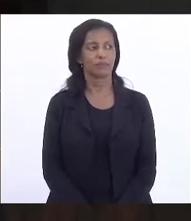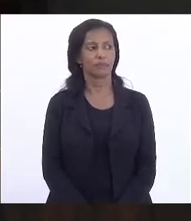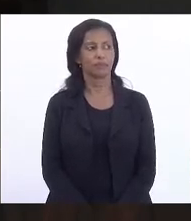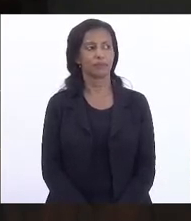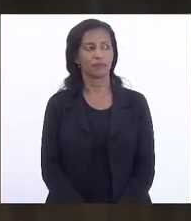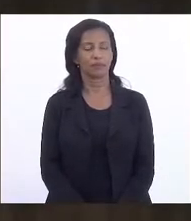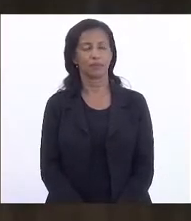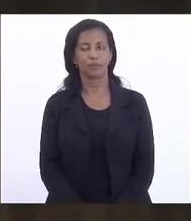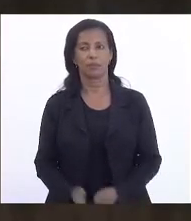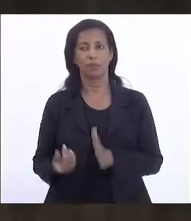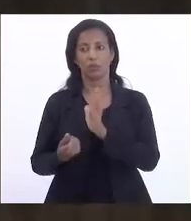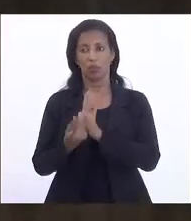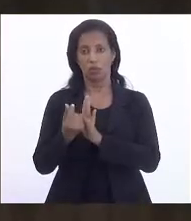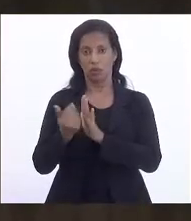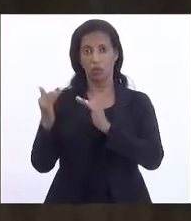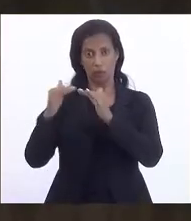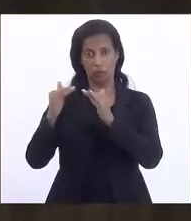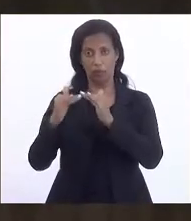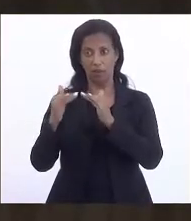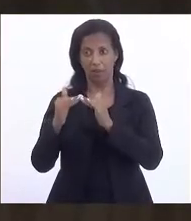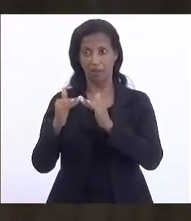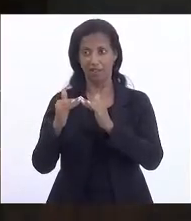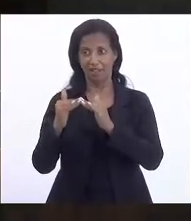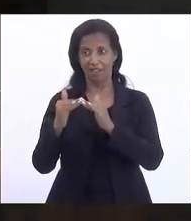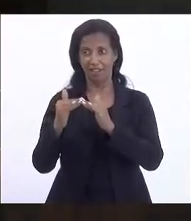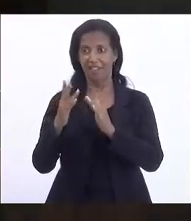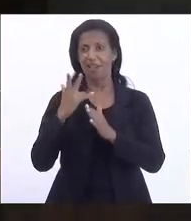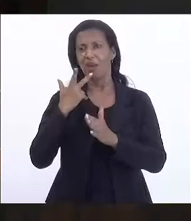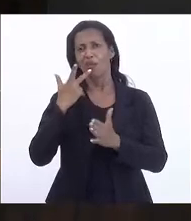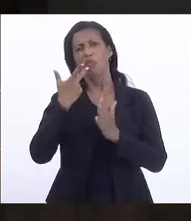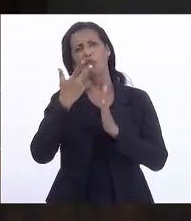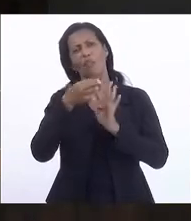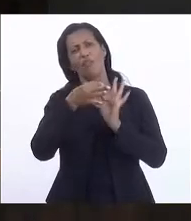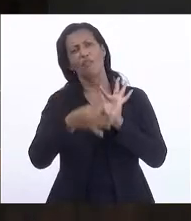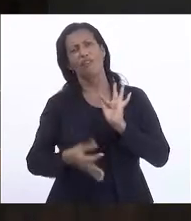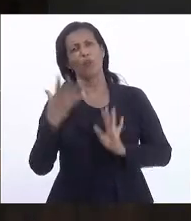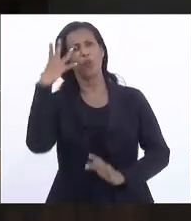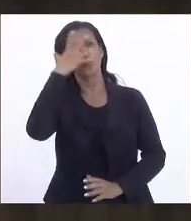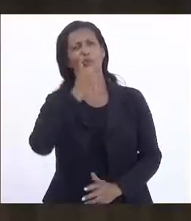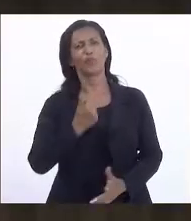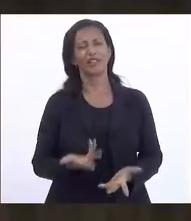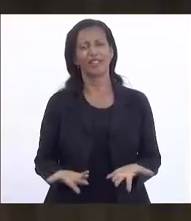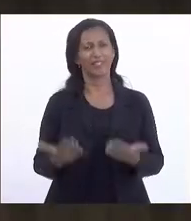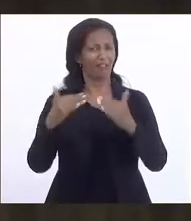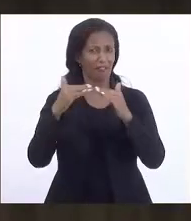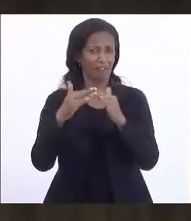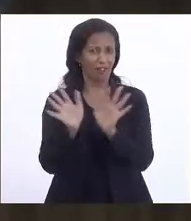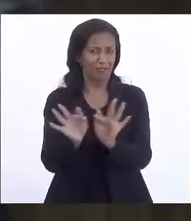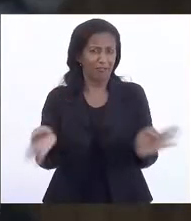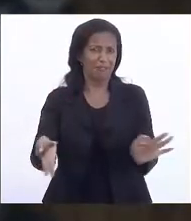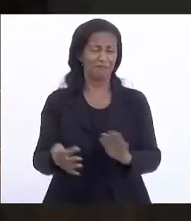Orçamento favorável. Está em dúvida? Acabou de fazer um discurso bonito. Não, vai falar rápido.